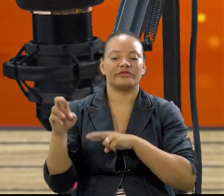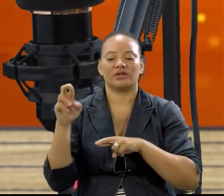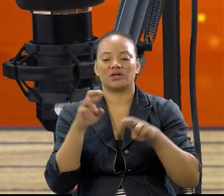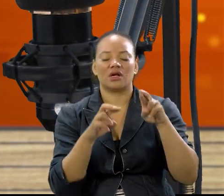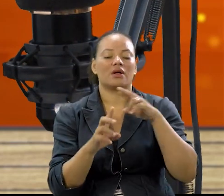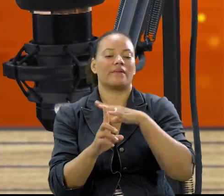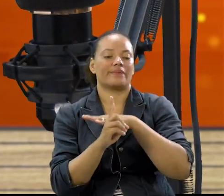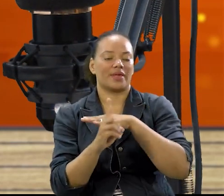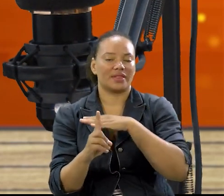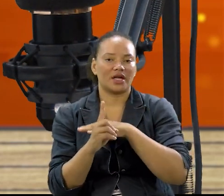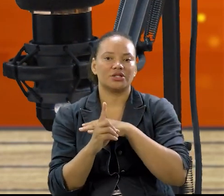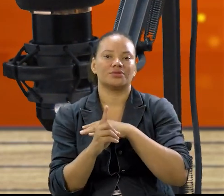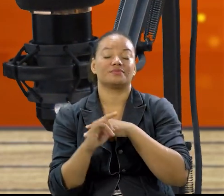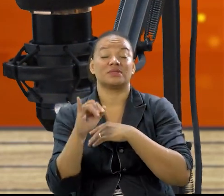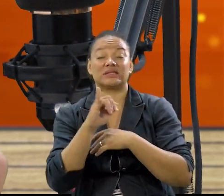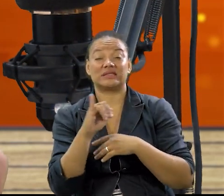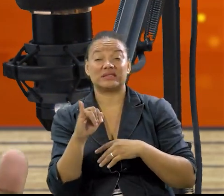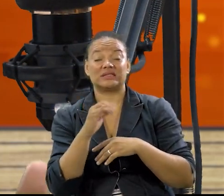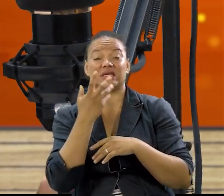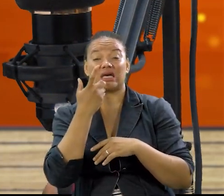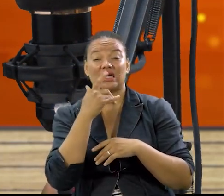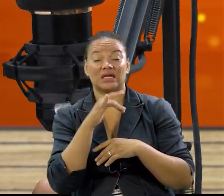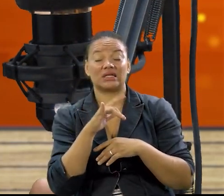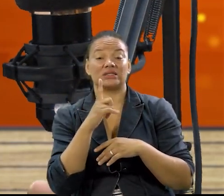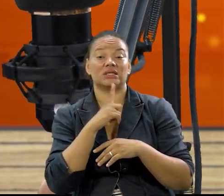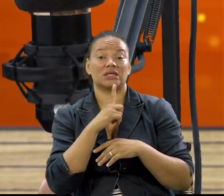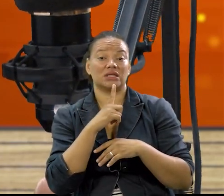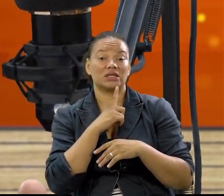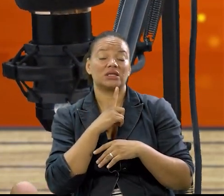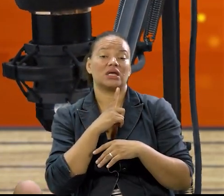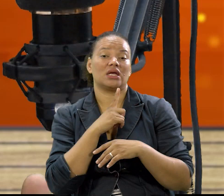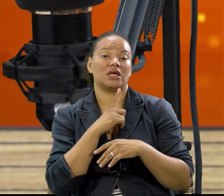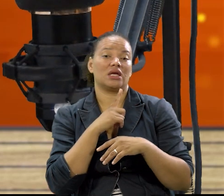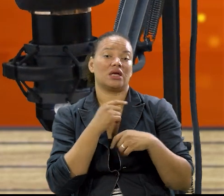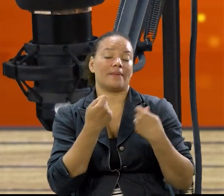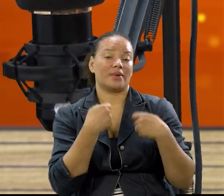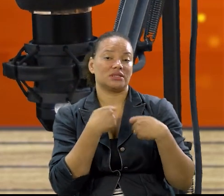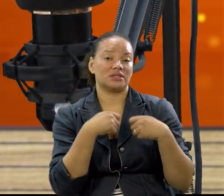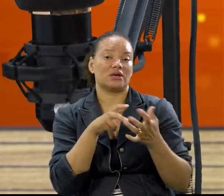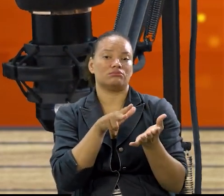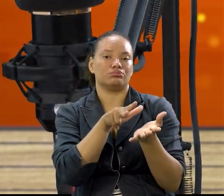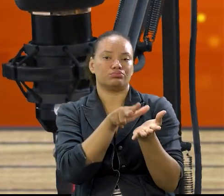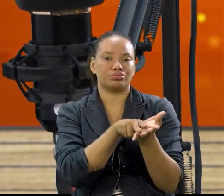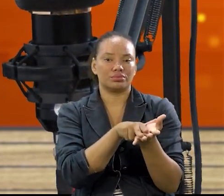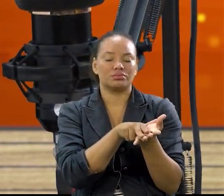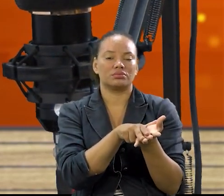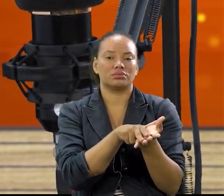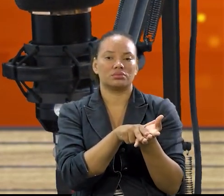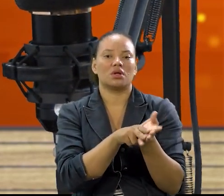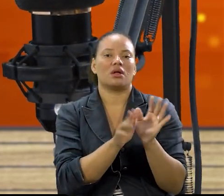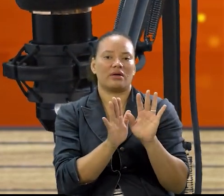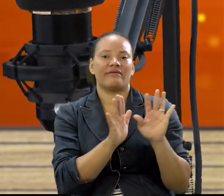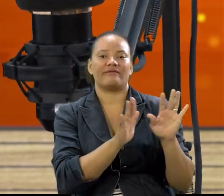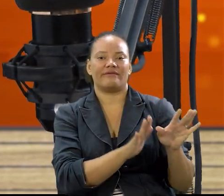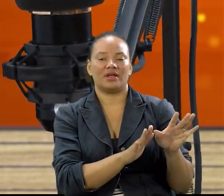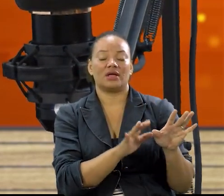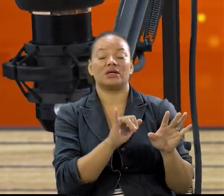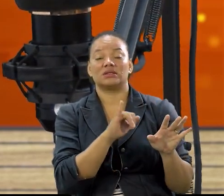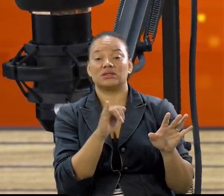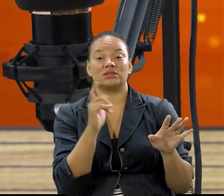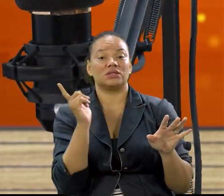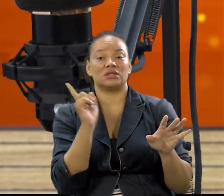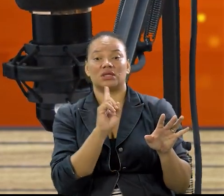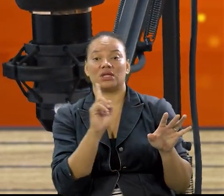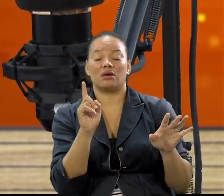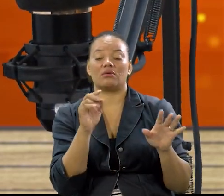criança e se a criança tiver necessidade de ficar internada ela fica né mas senão ela é